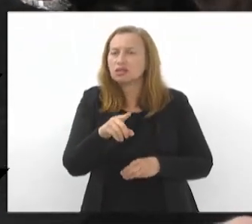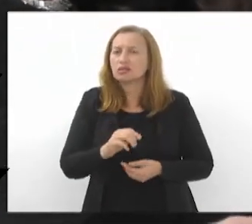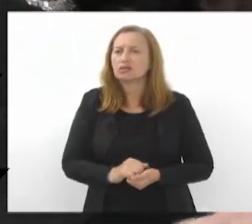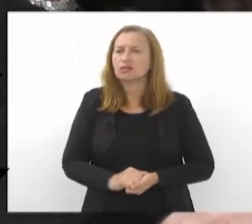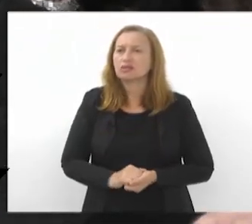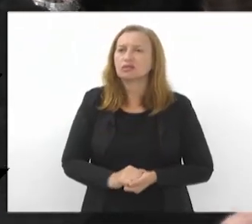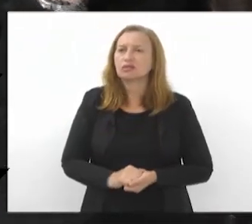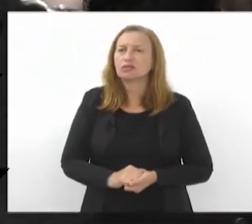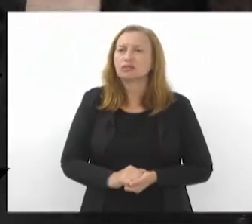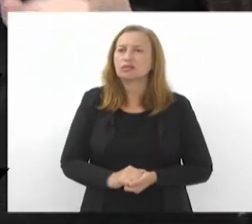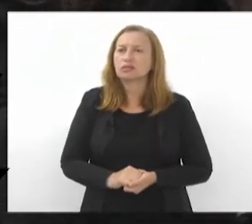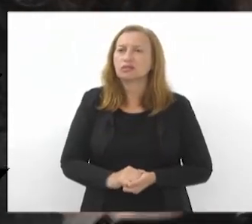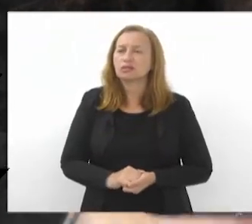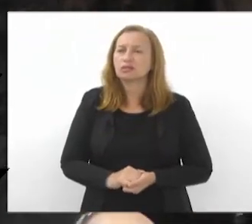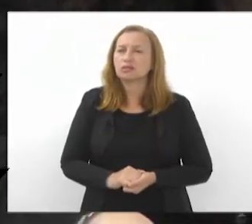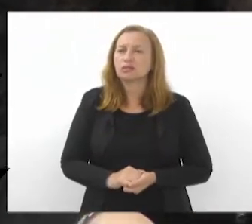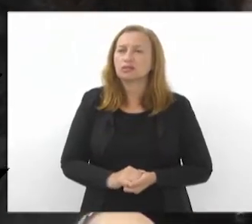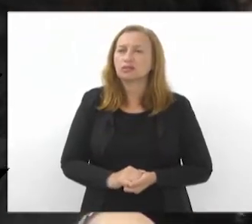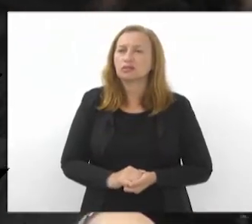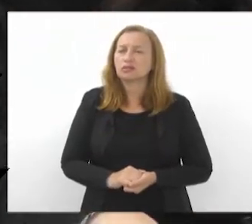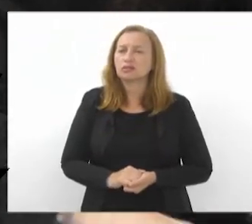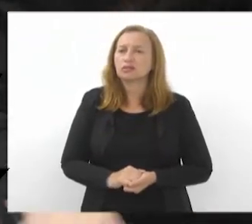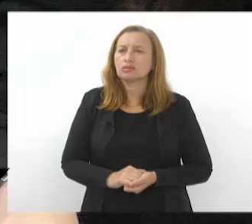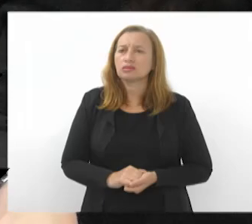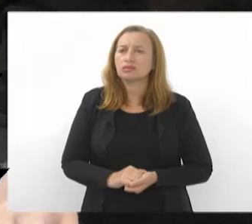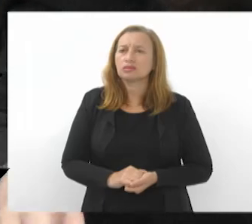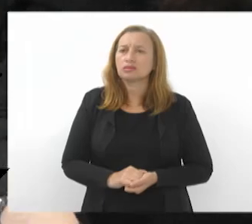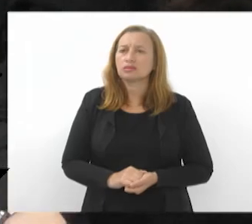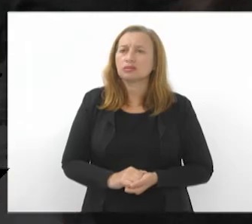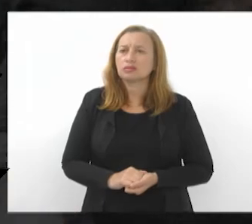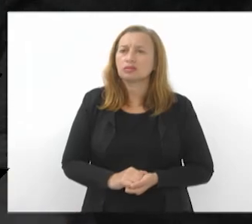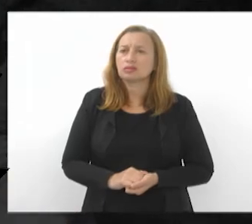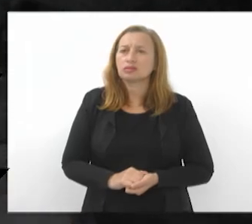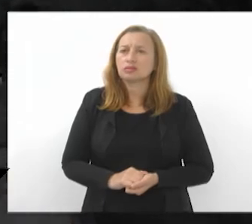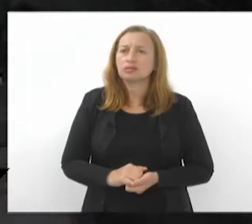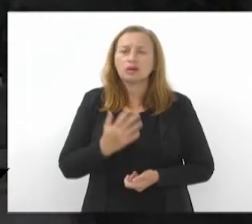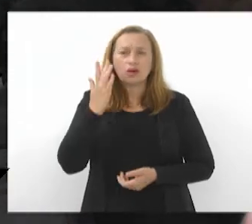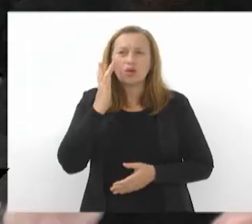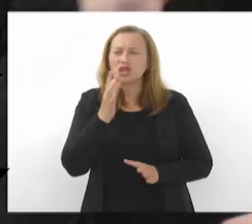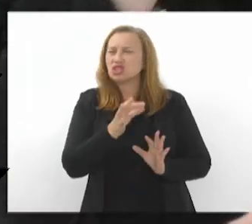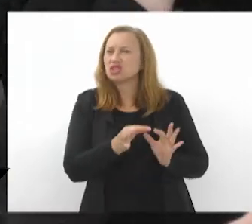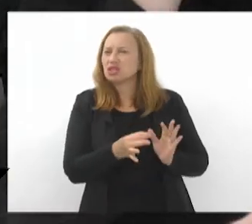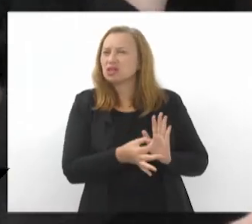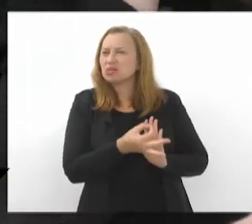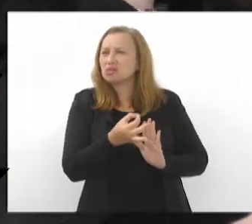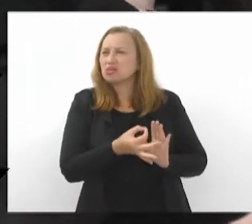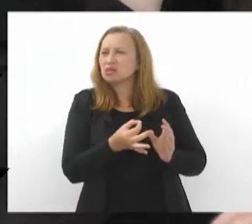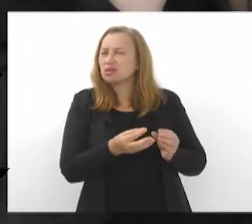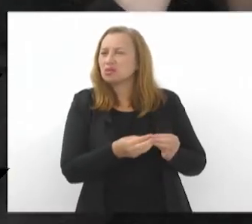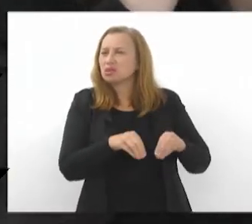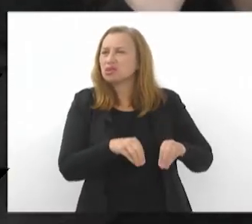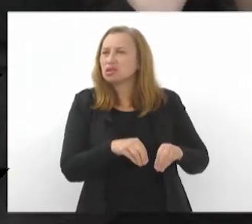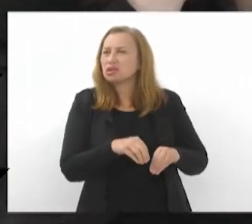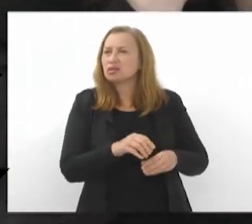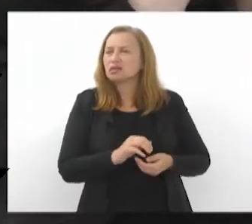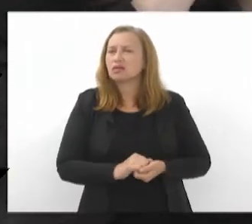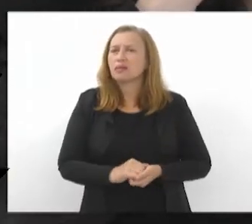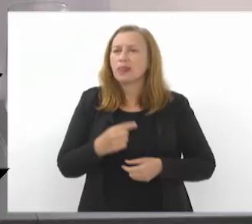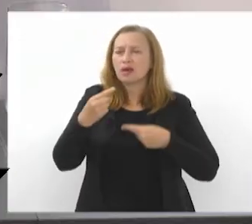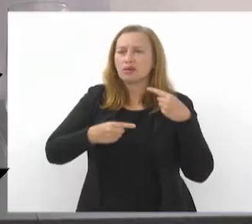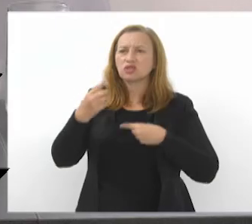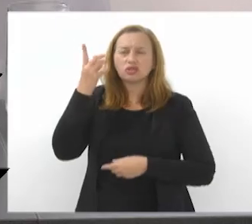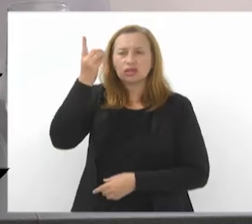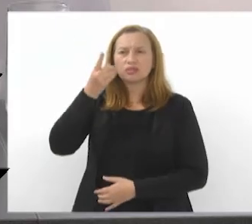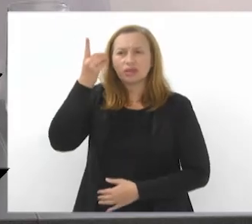que, parecer, eu abriria uma divergência aqui Quando pela prejudicabilidade, por conta do que aqui foi apontado. Perfeito. Quando, Para discutir, deputado Luiz